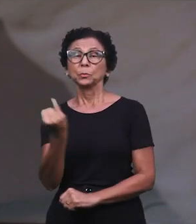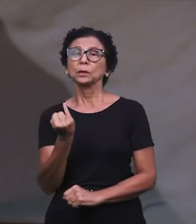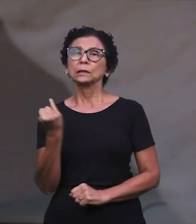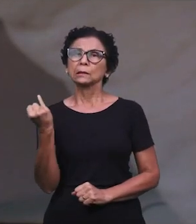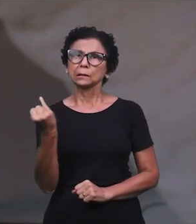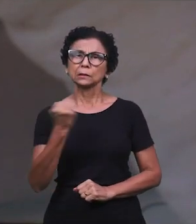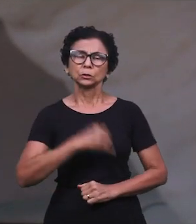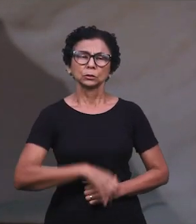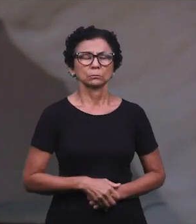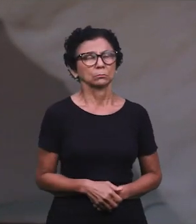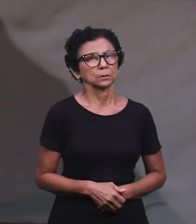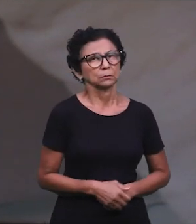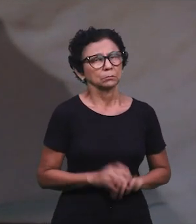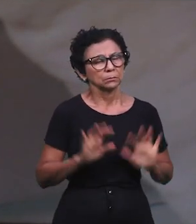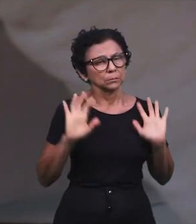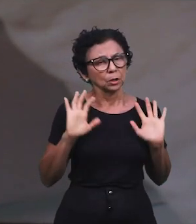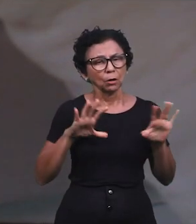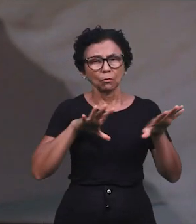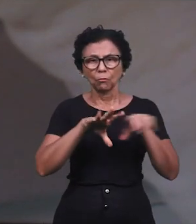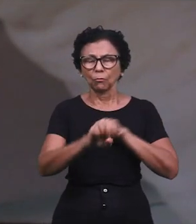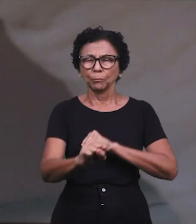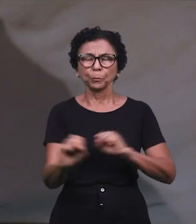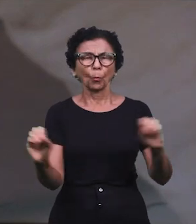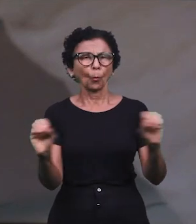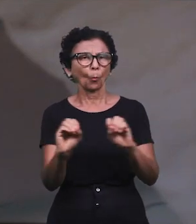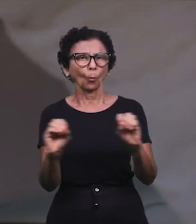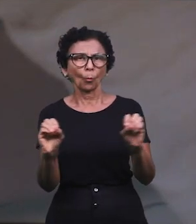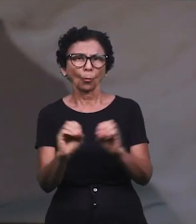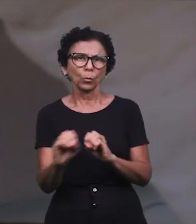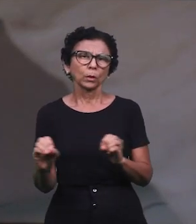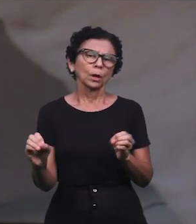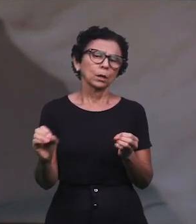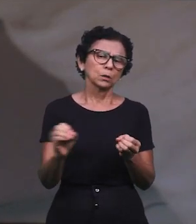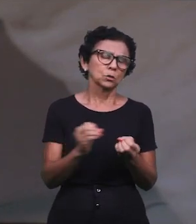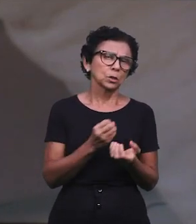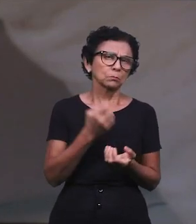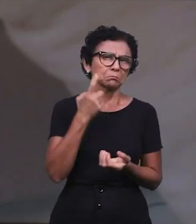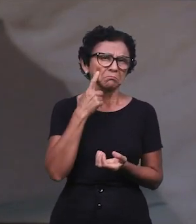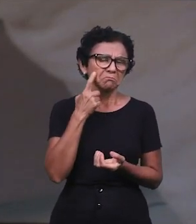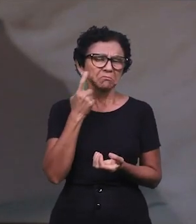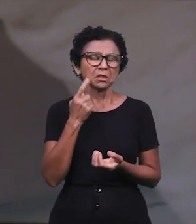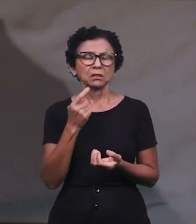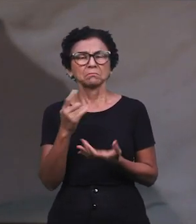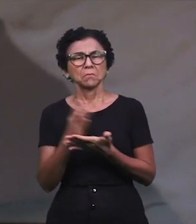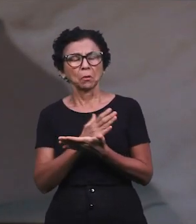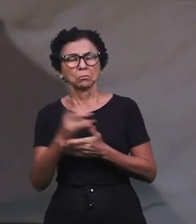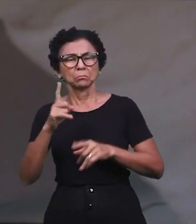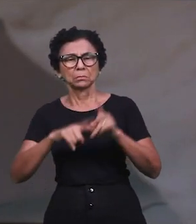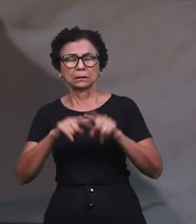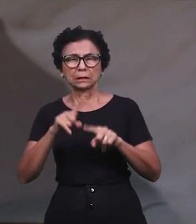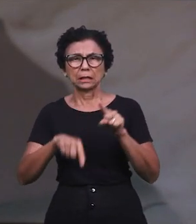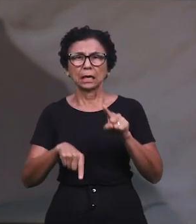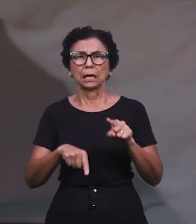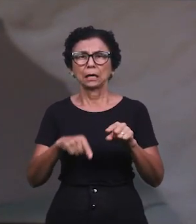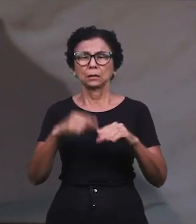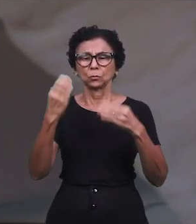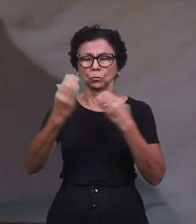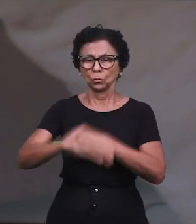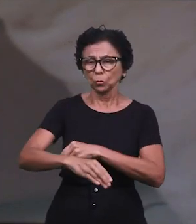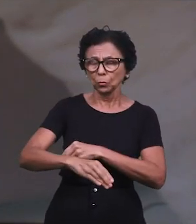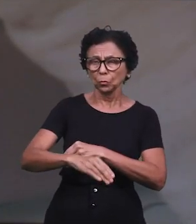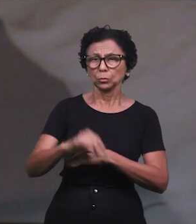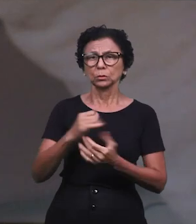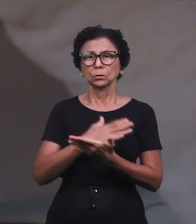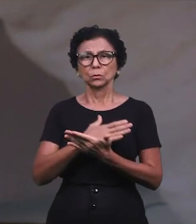na graduação. Eu ainda não estava formado, comecei a ver alguns primeiros materiais, eu comecei já a estudar